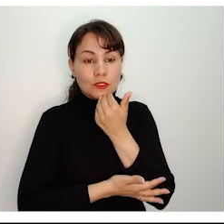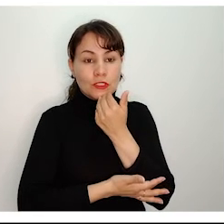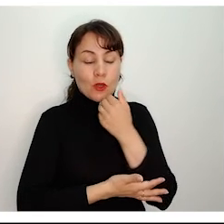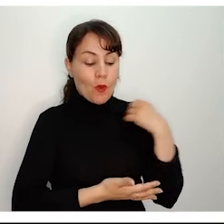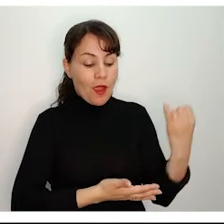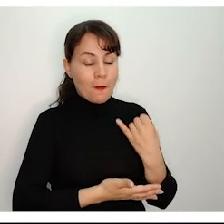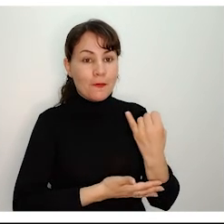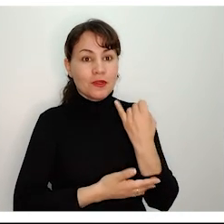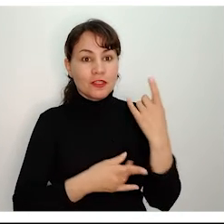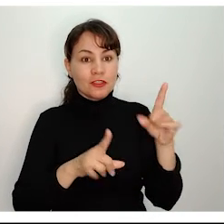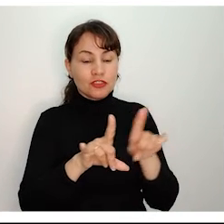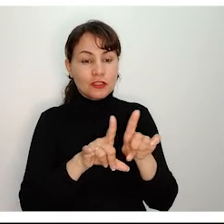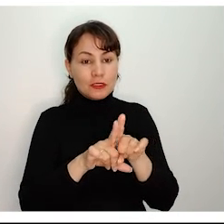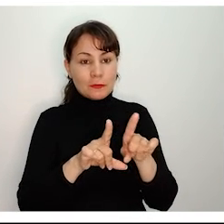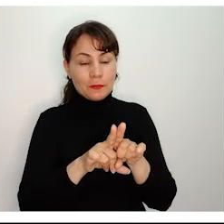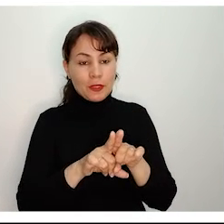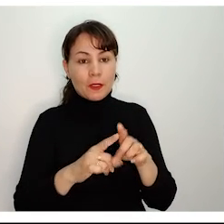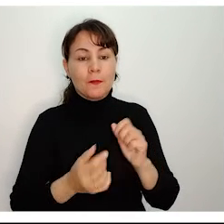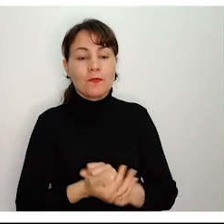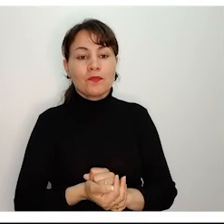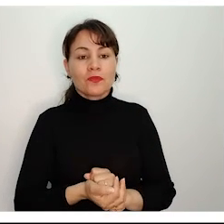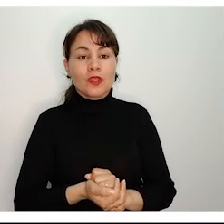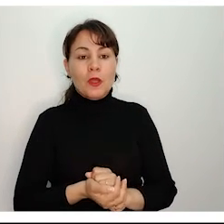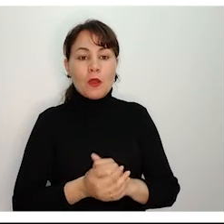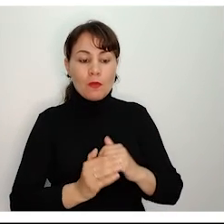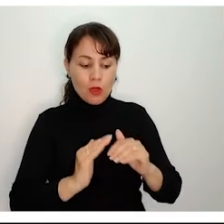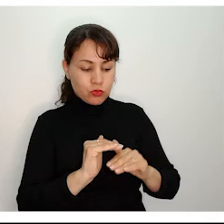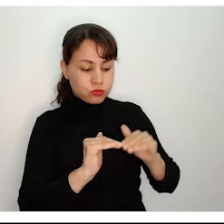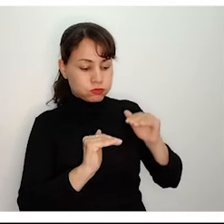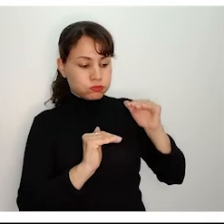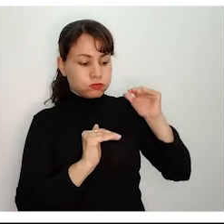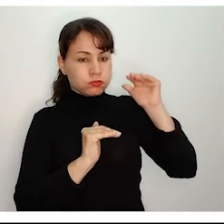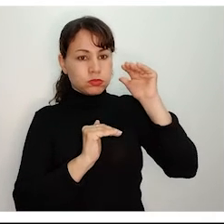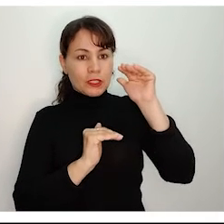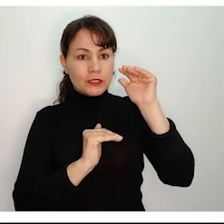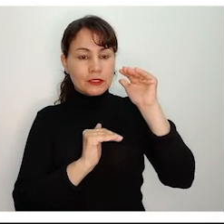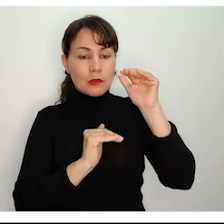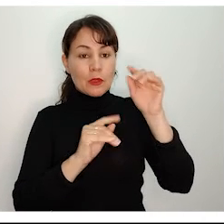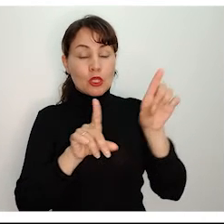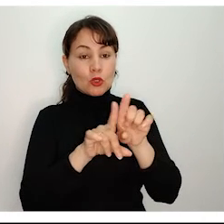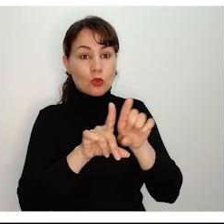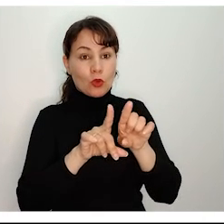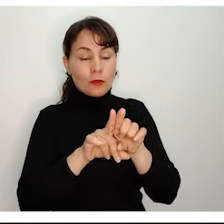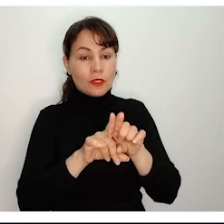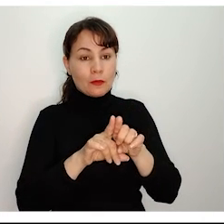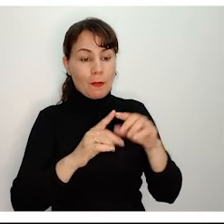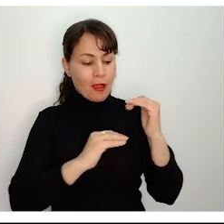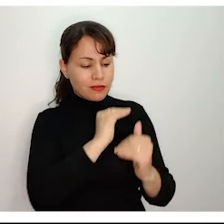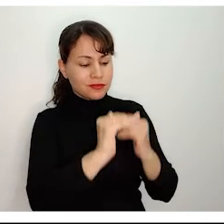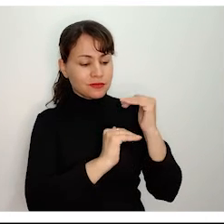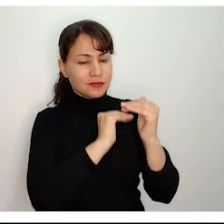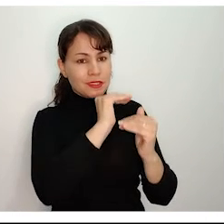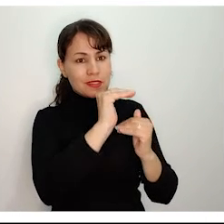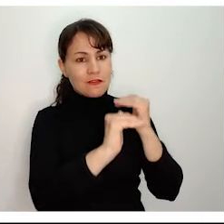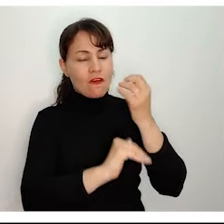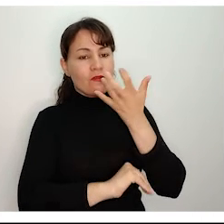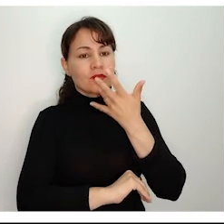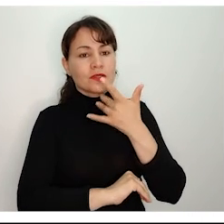A nutrição também é bastante importante, tanto para o crescimento quanto para